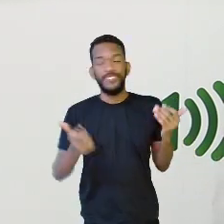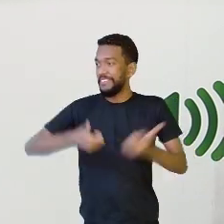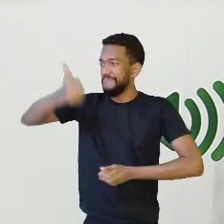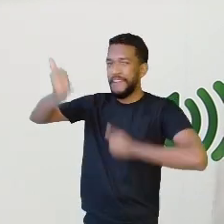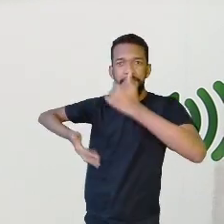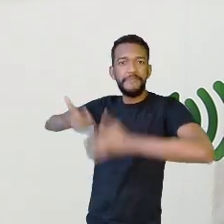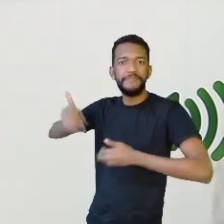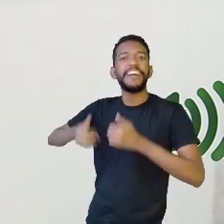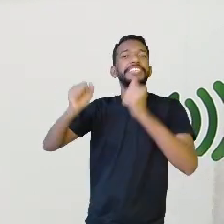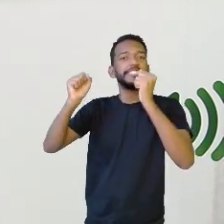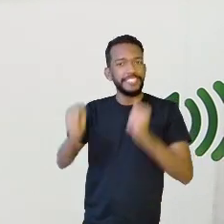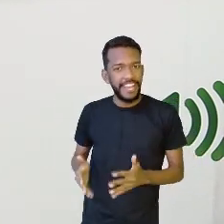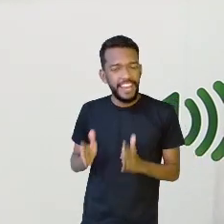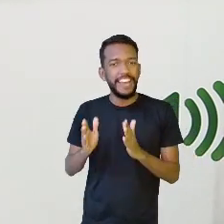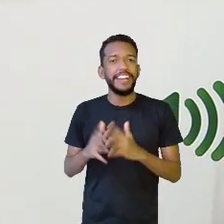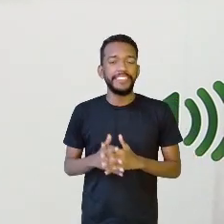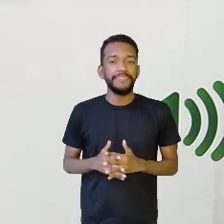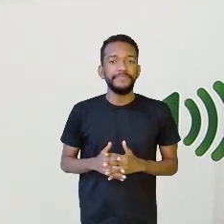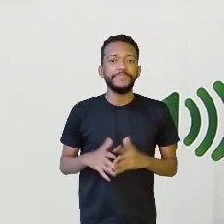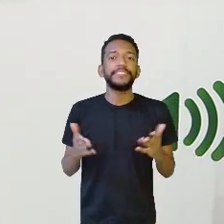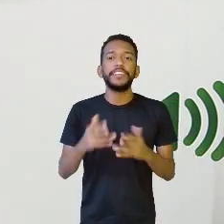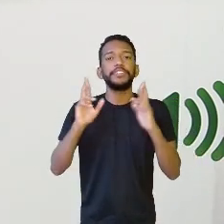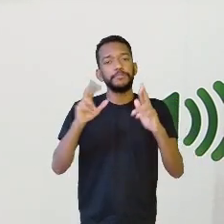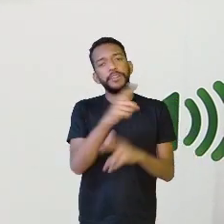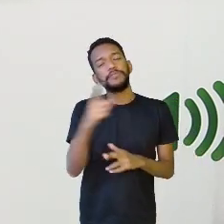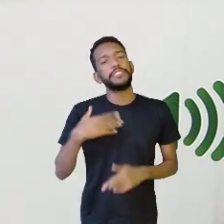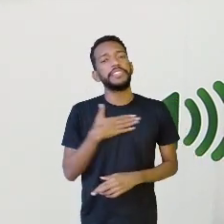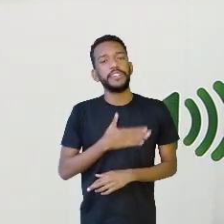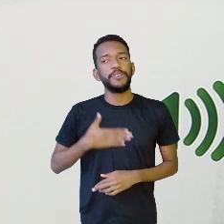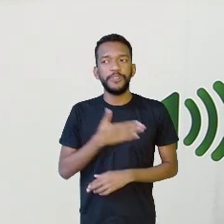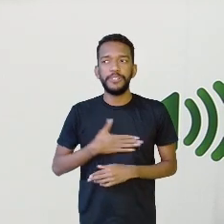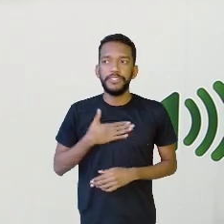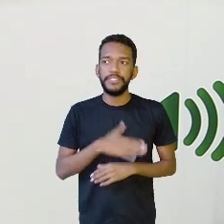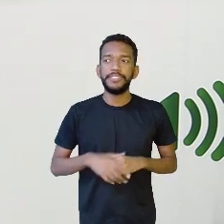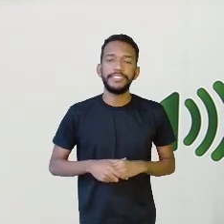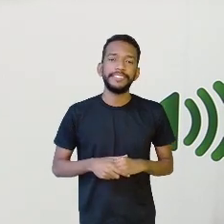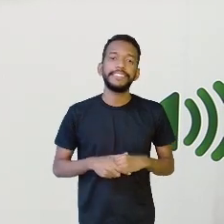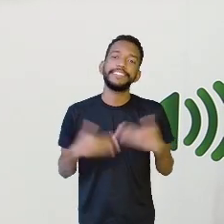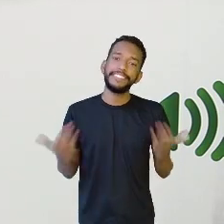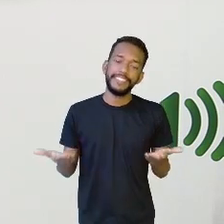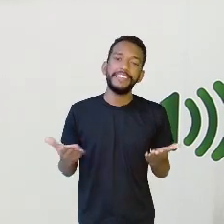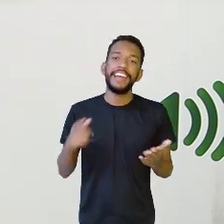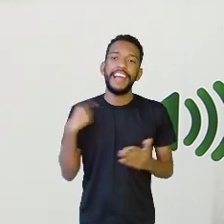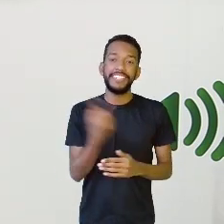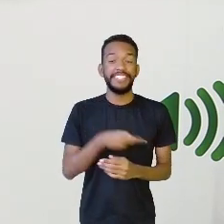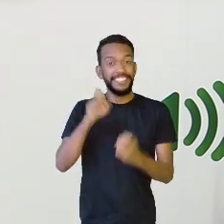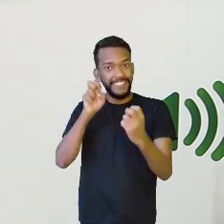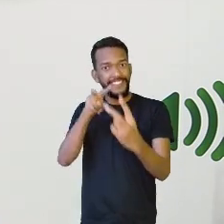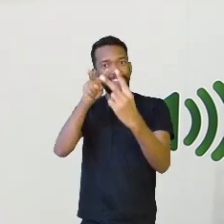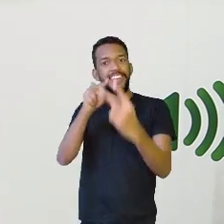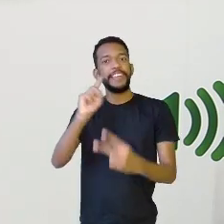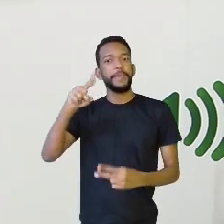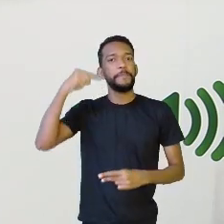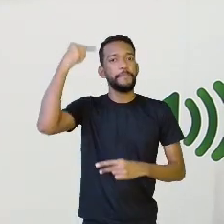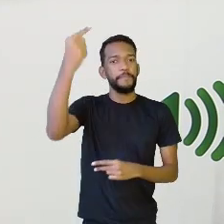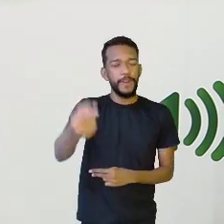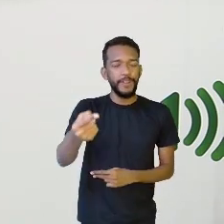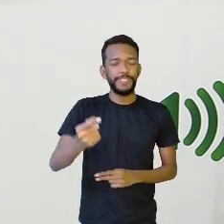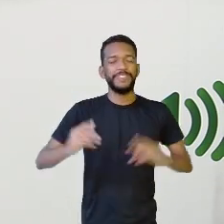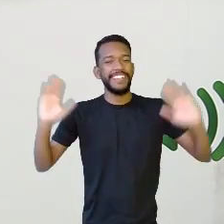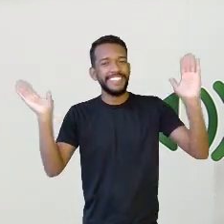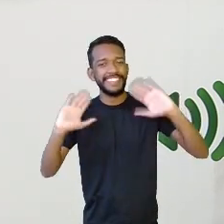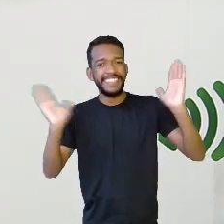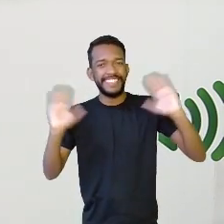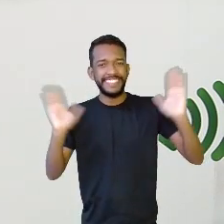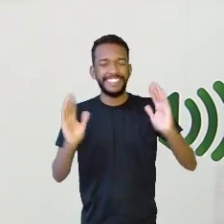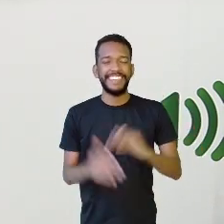hoje. E espero que vocês tenham gostado e a gente se vê numa próxima. Tchau,